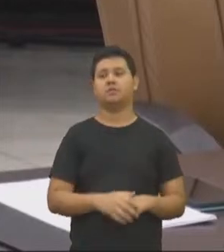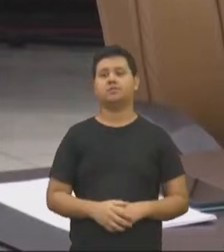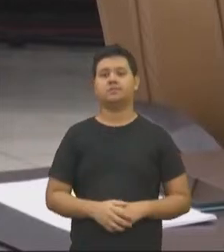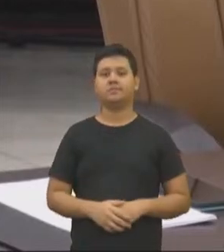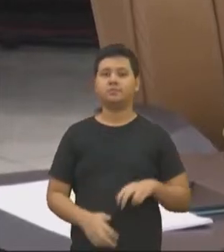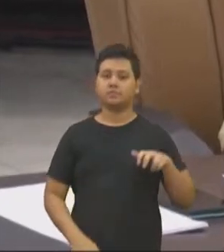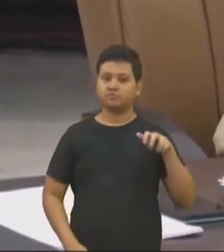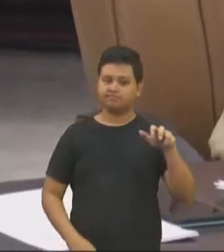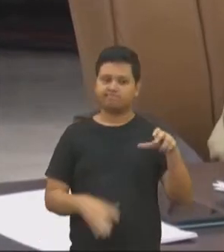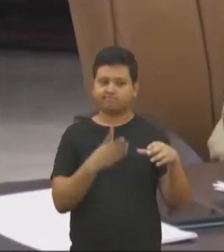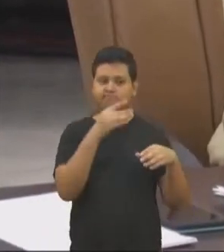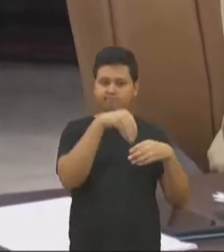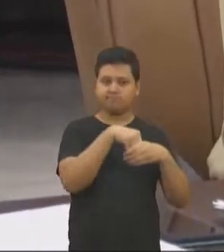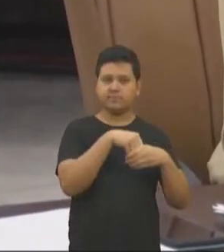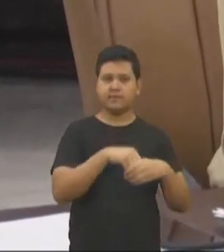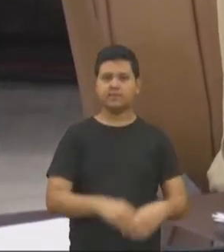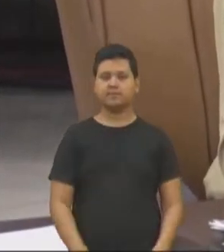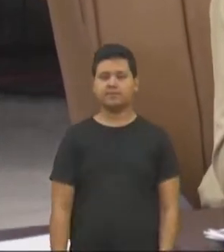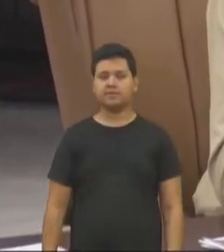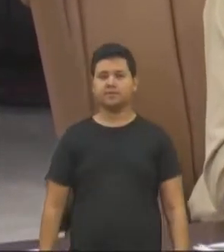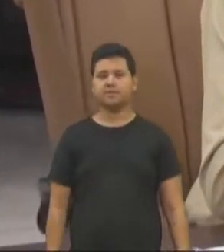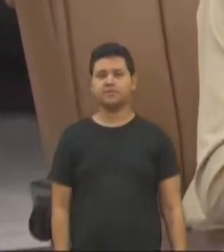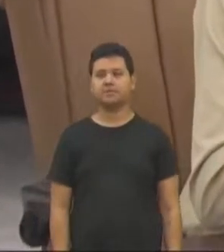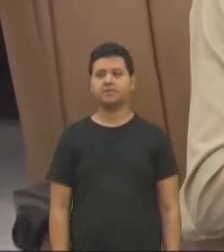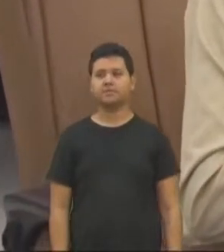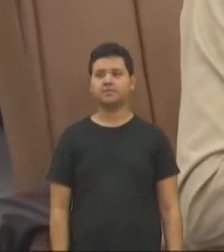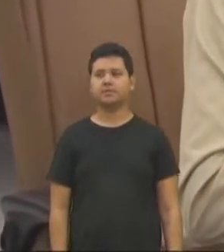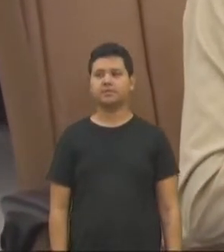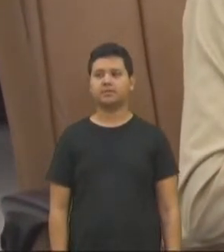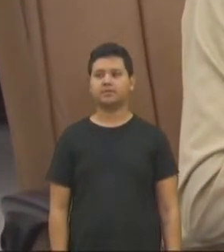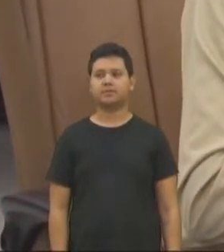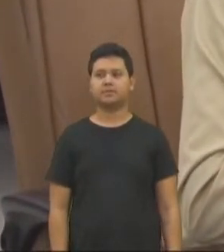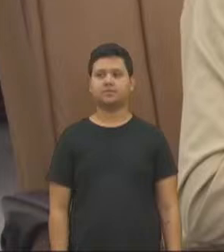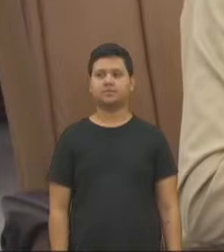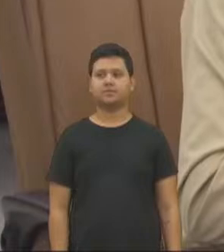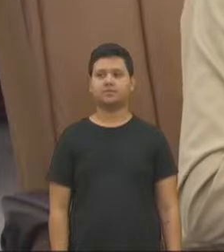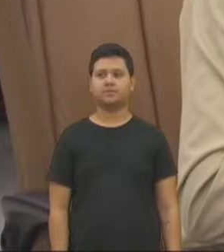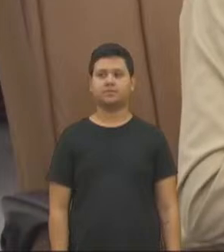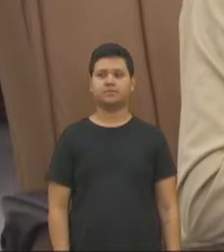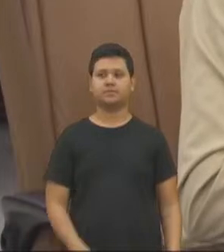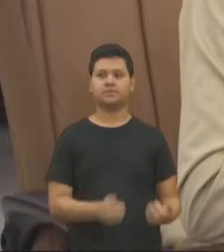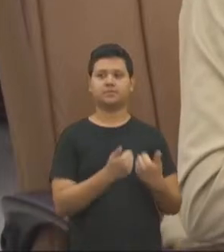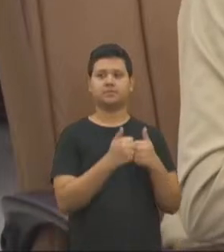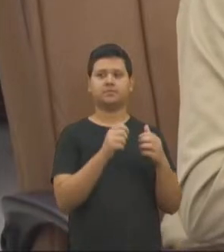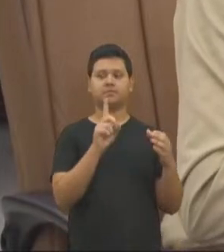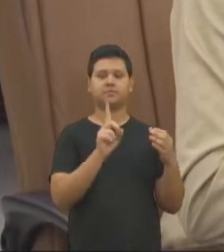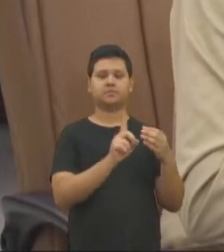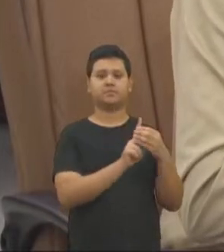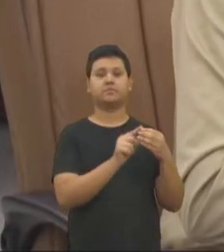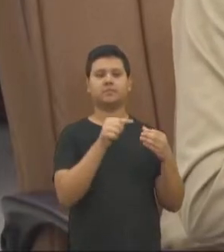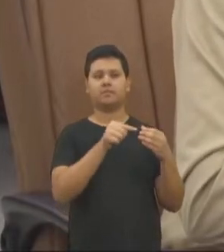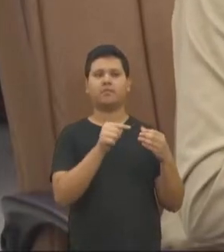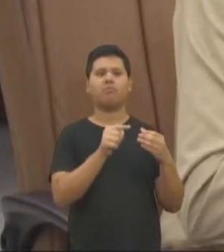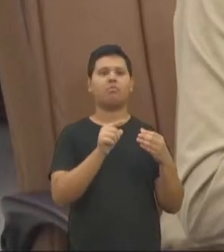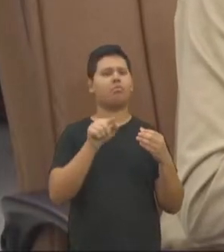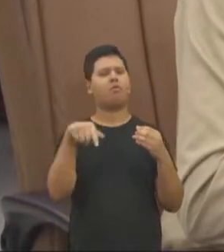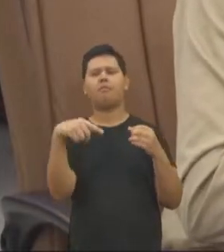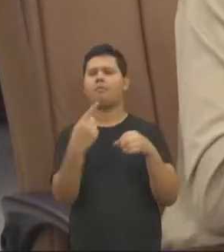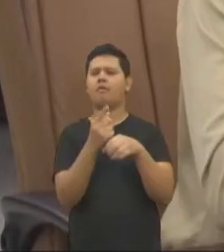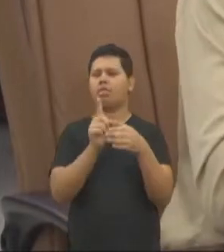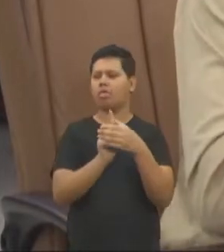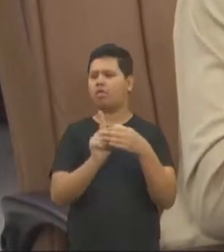local. Dentro do ônibus. Saí de dentro do ônibus. Quando chegou ali no Atacadão, eu desci